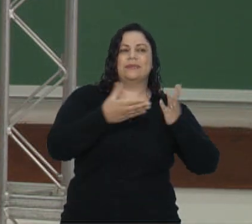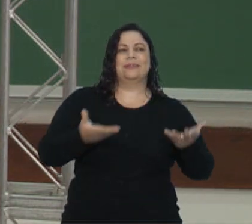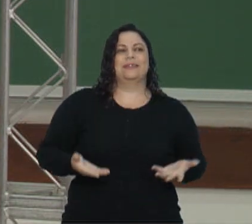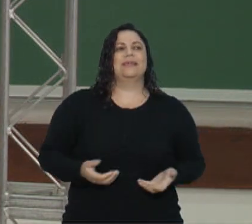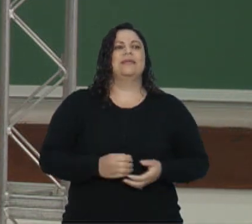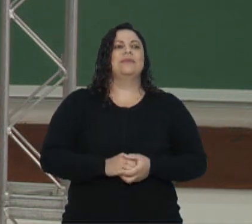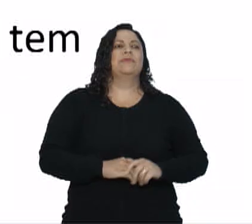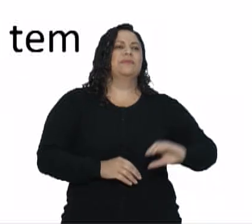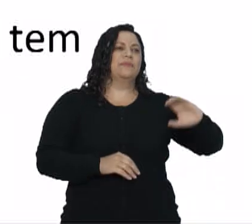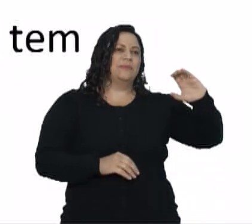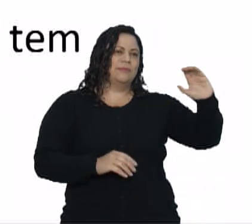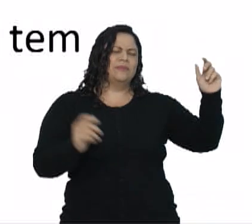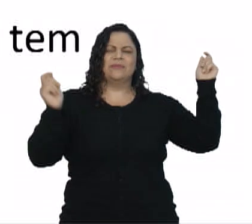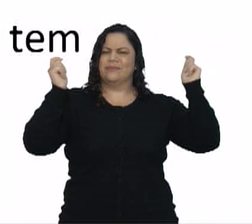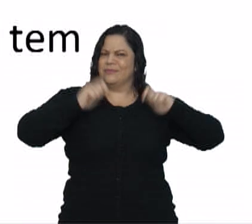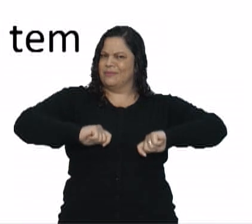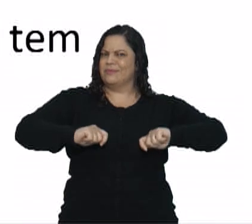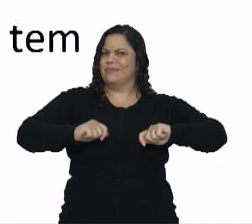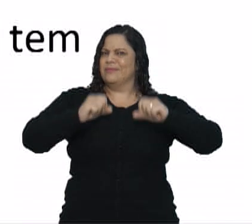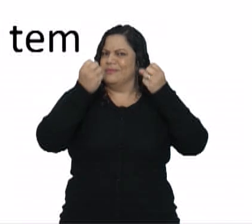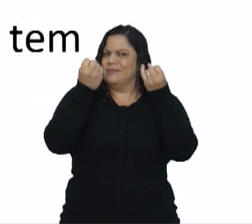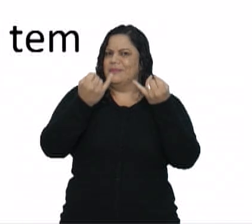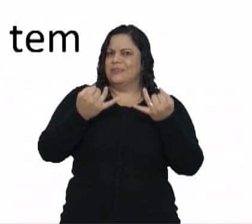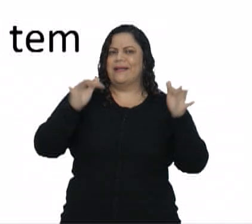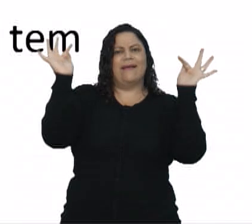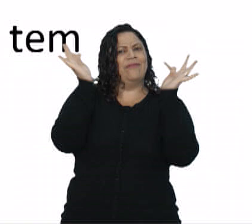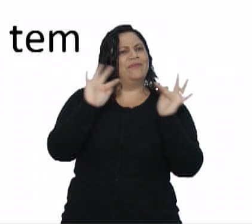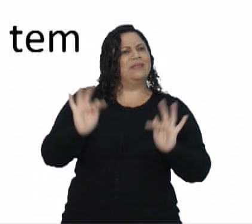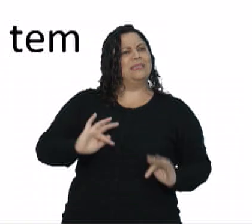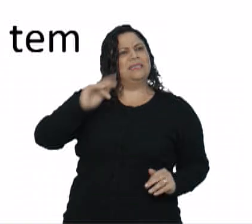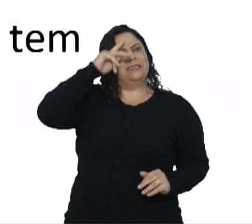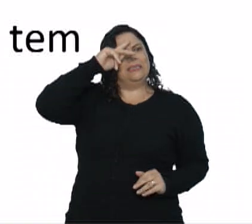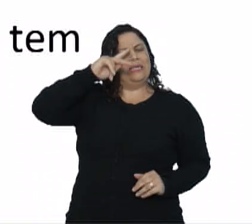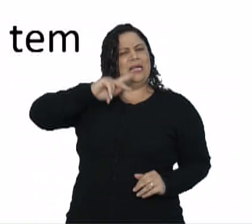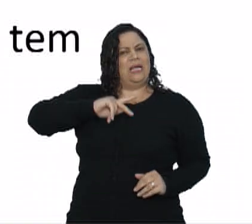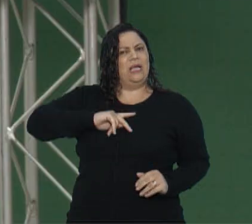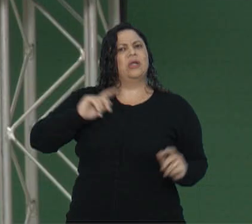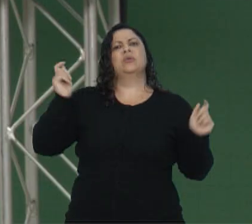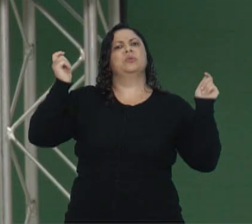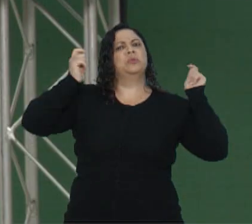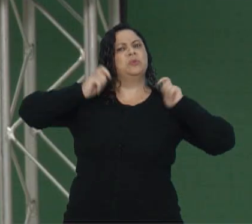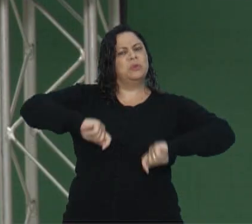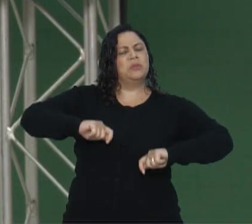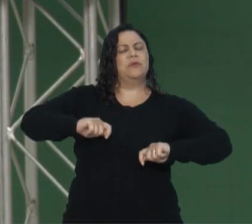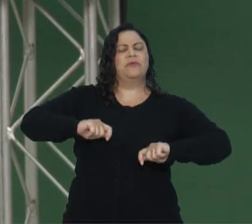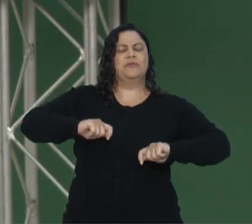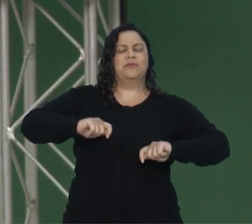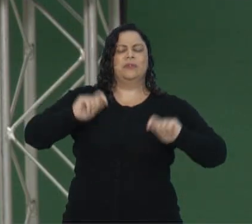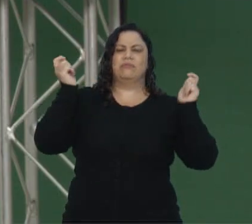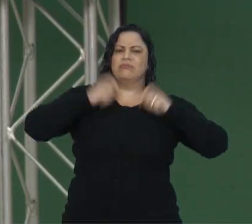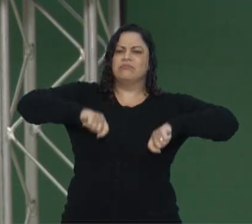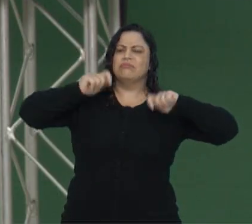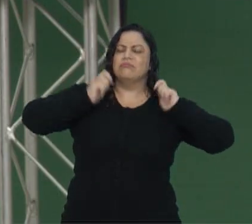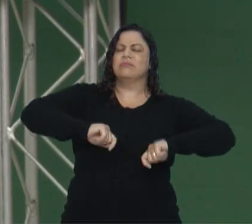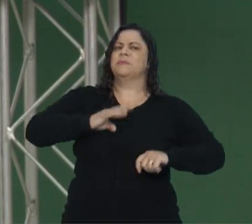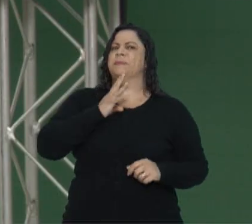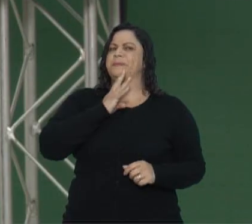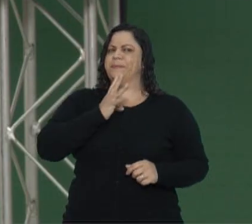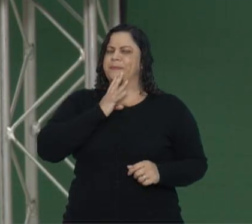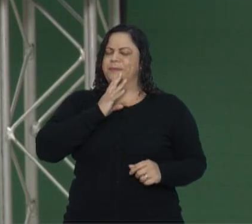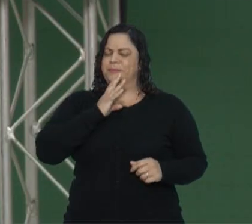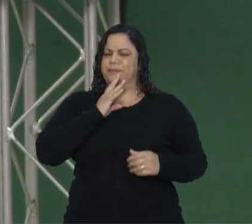Letra C. Podemos dizer que a felicidade pessoal tem a ver com autoconhecimento? Por quê? Eu quero que você